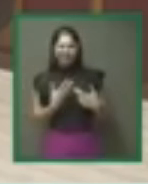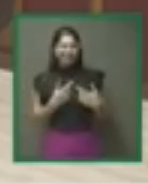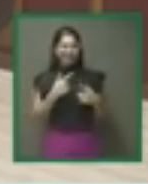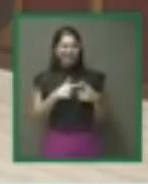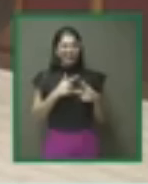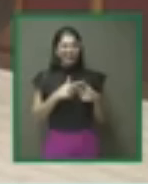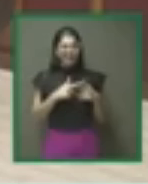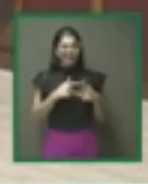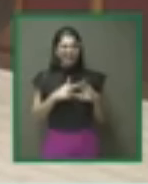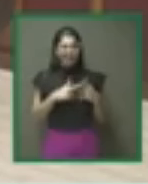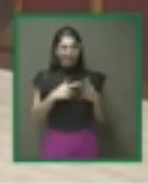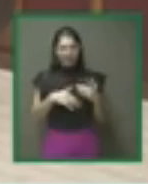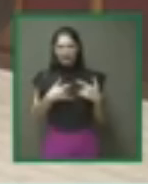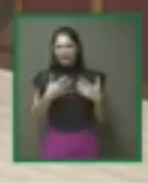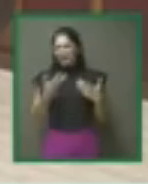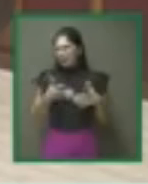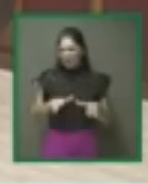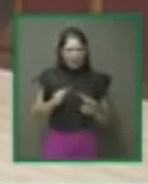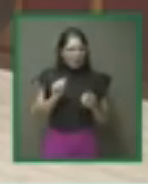que eu não queria mais nenhum tipo